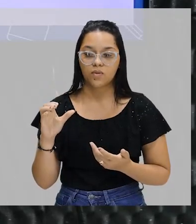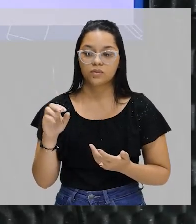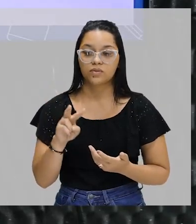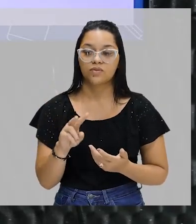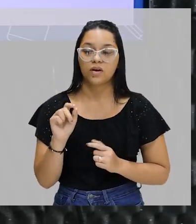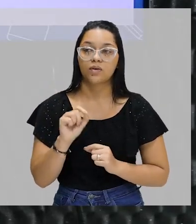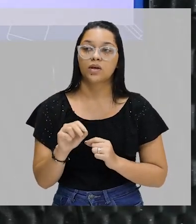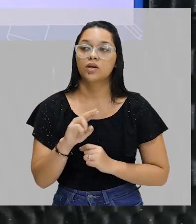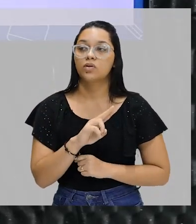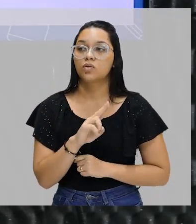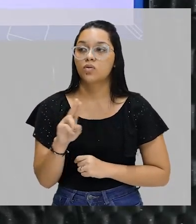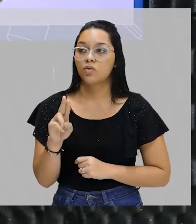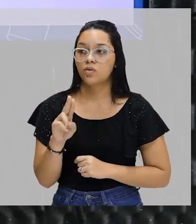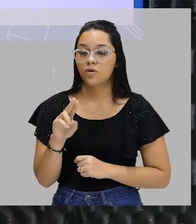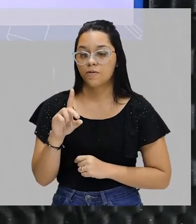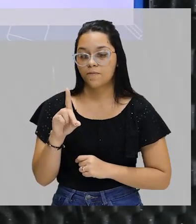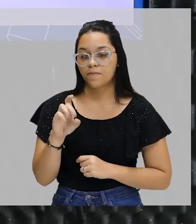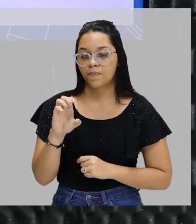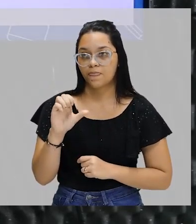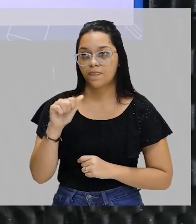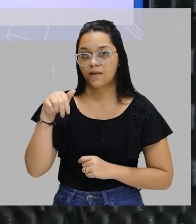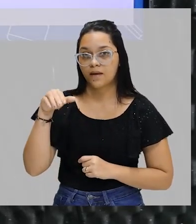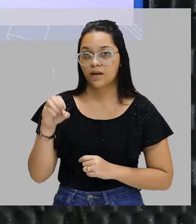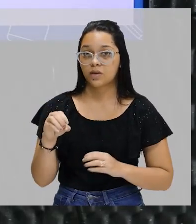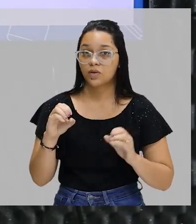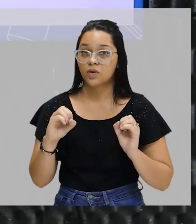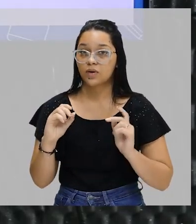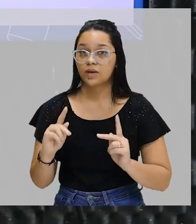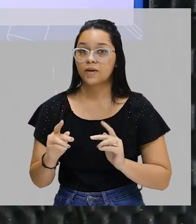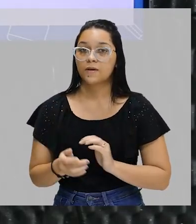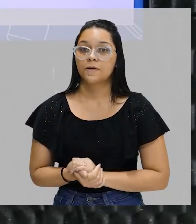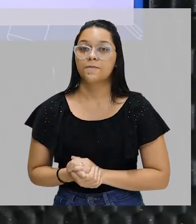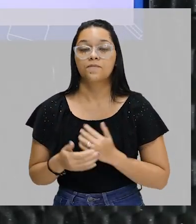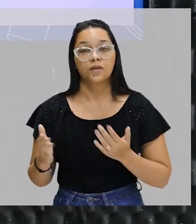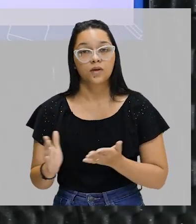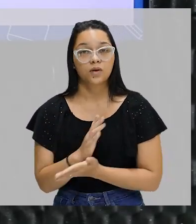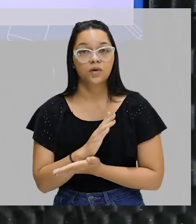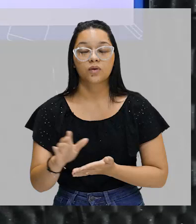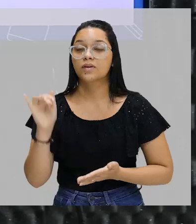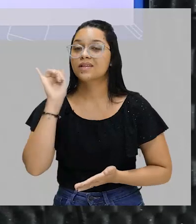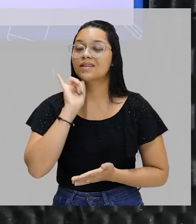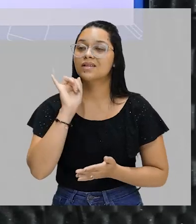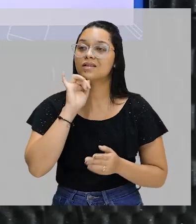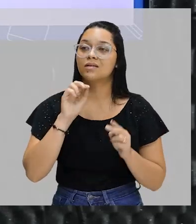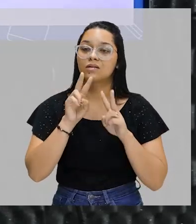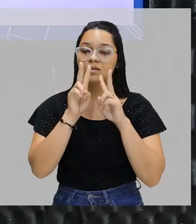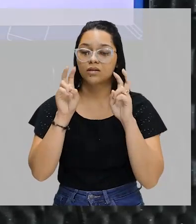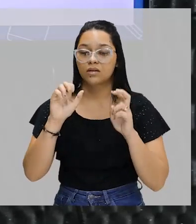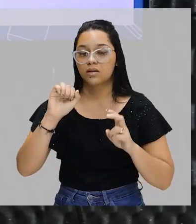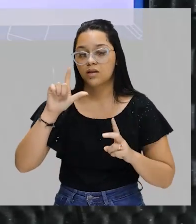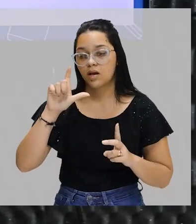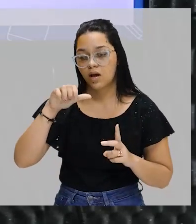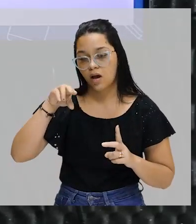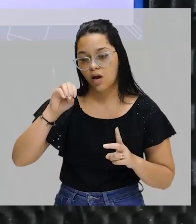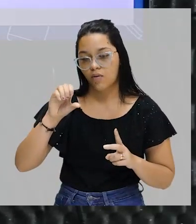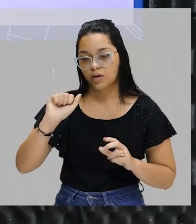nós vamos denominar de decano. Beleza, turminha? Então, alguns exemplos sobre